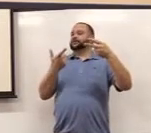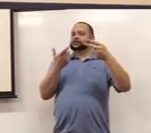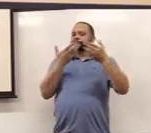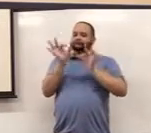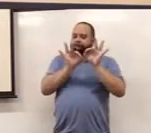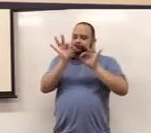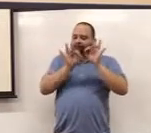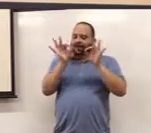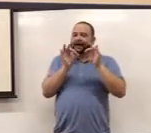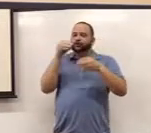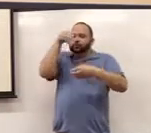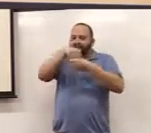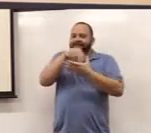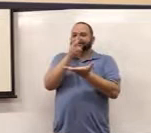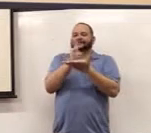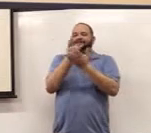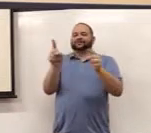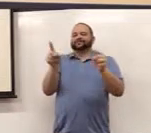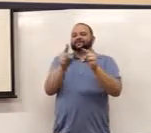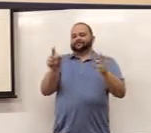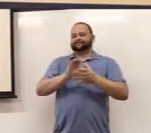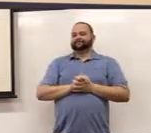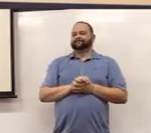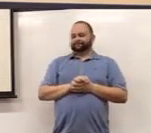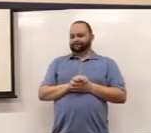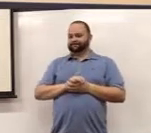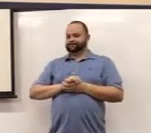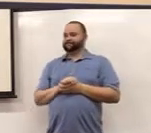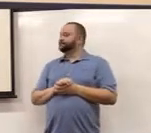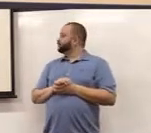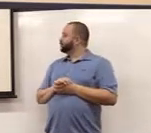vão estar na mesma música. Deu para entender?